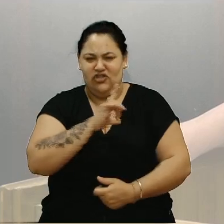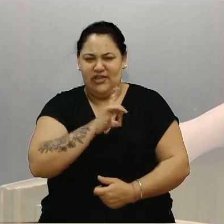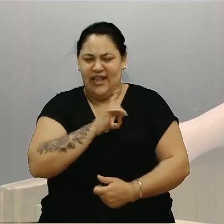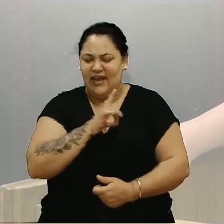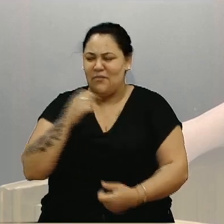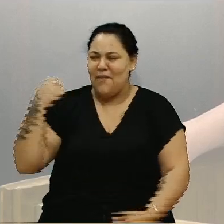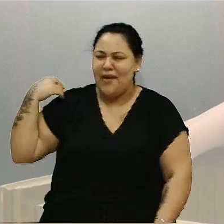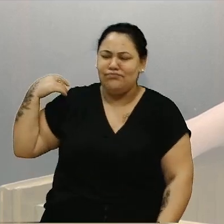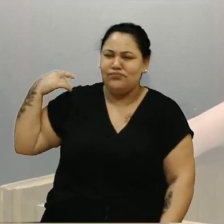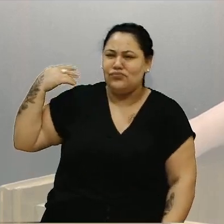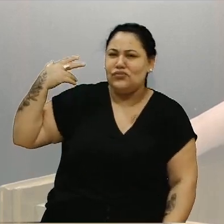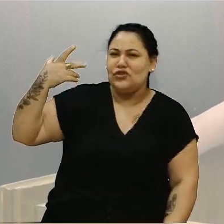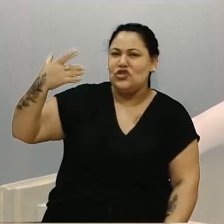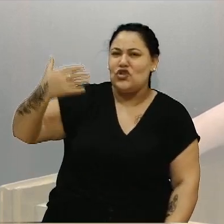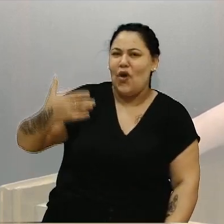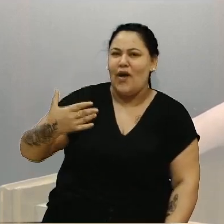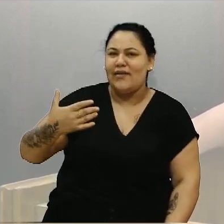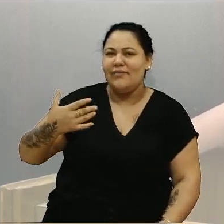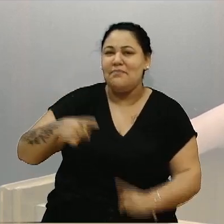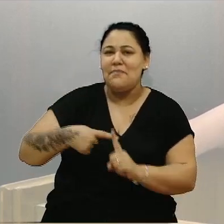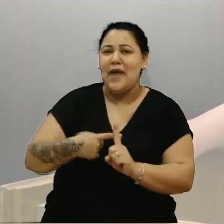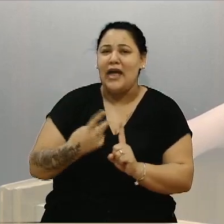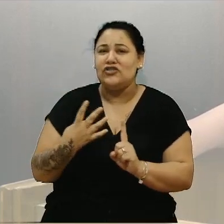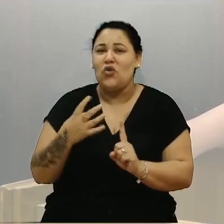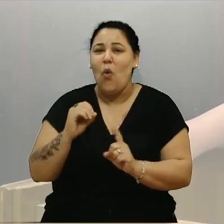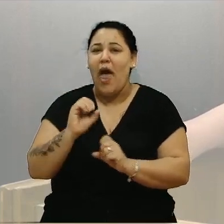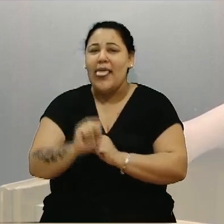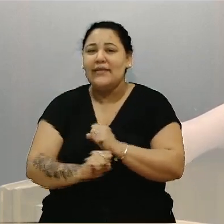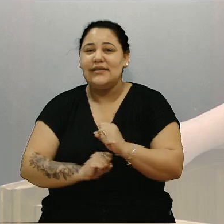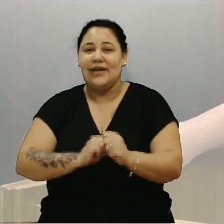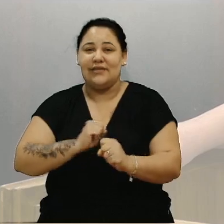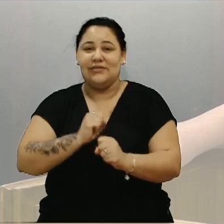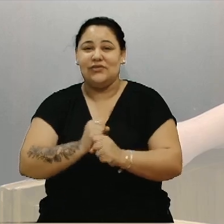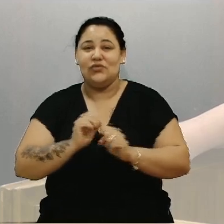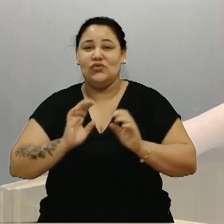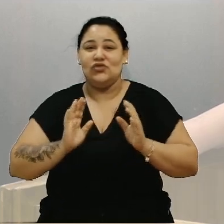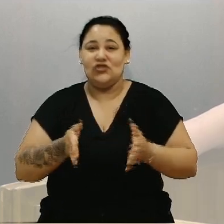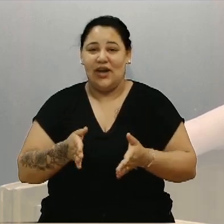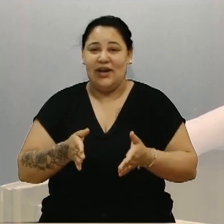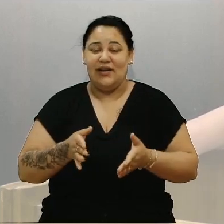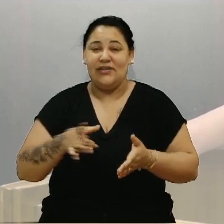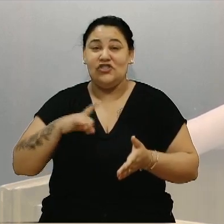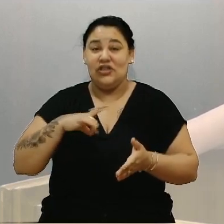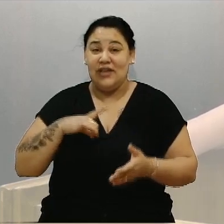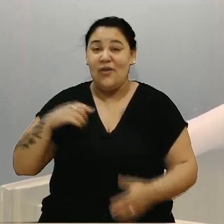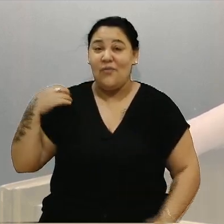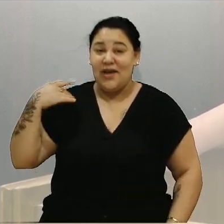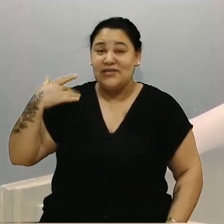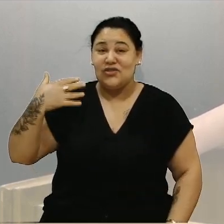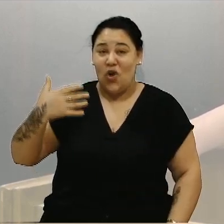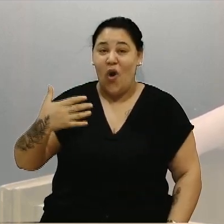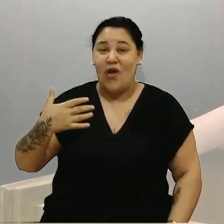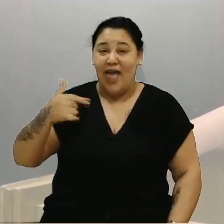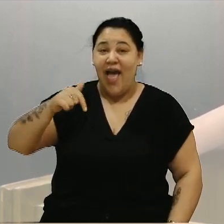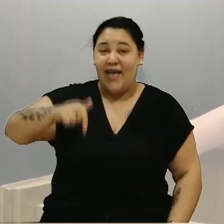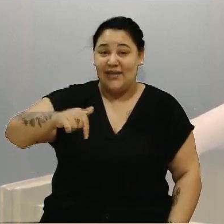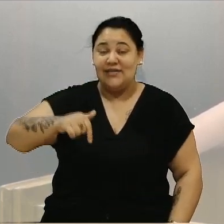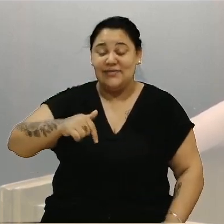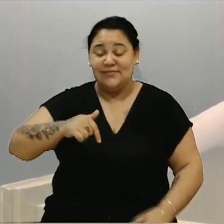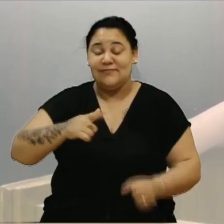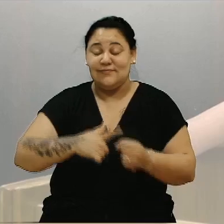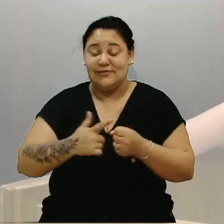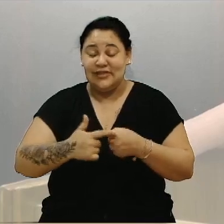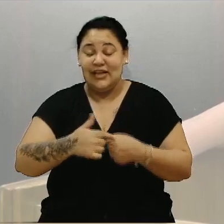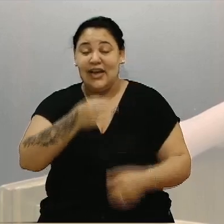história de mais de 40 anos. A gente tem uma história nesta cidade